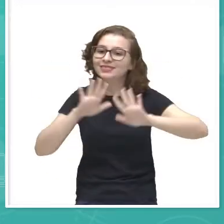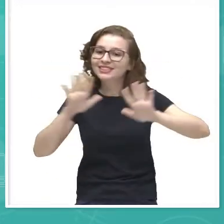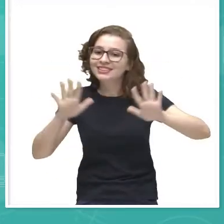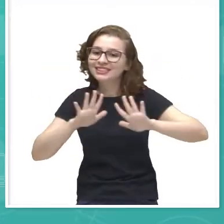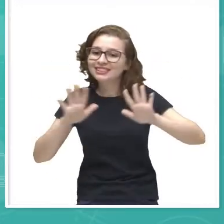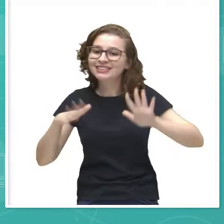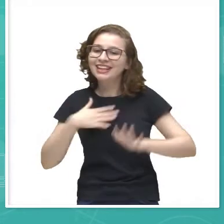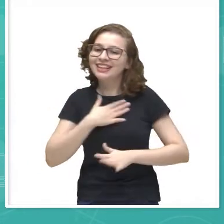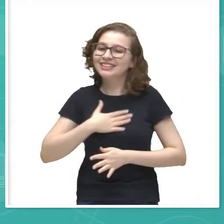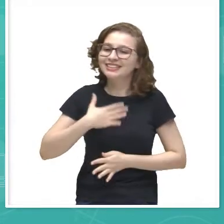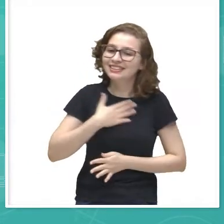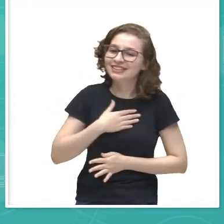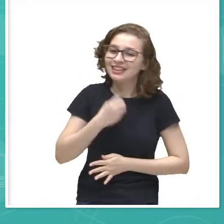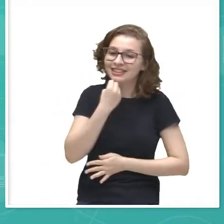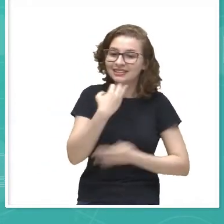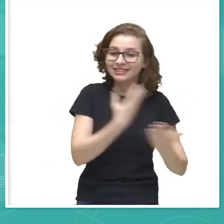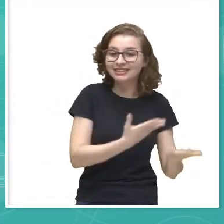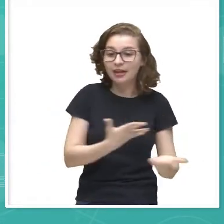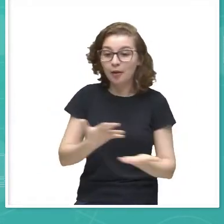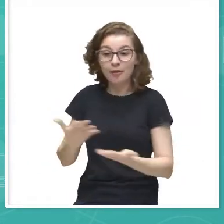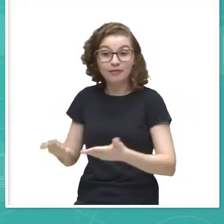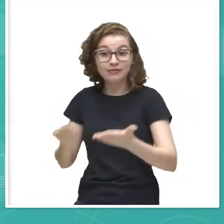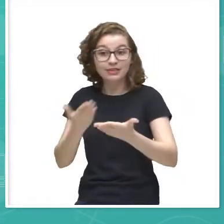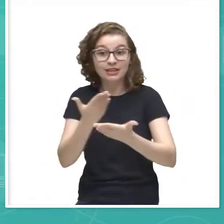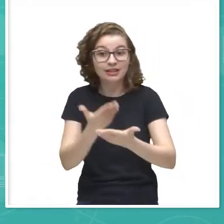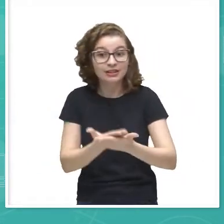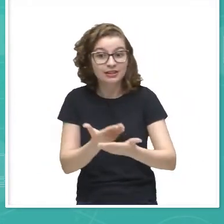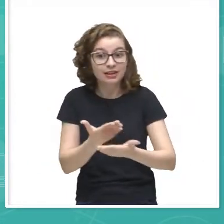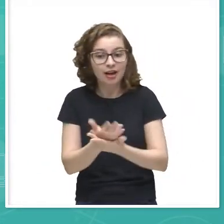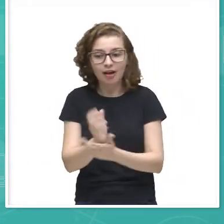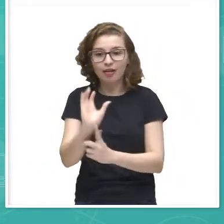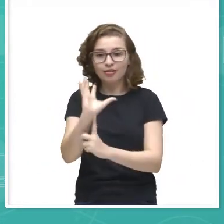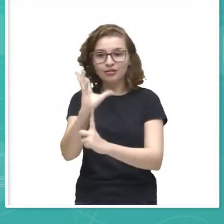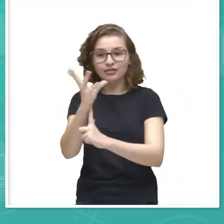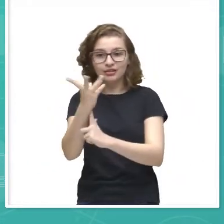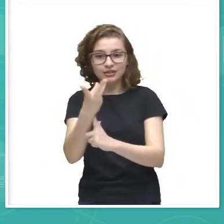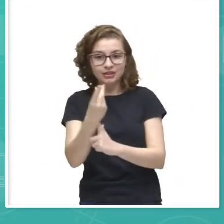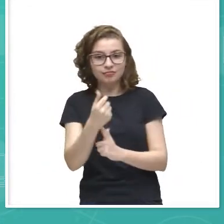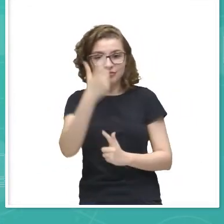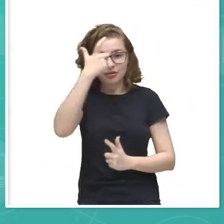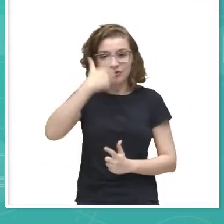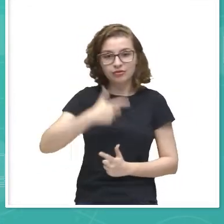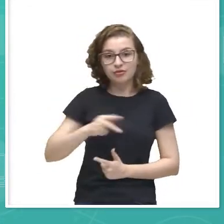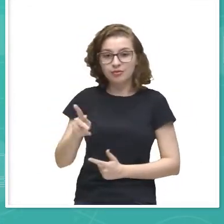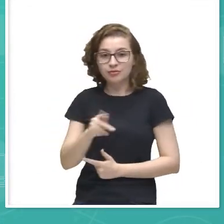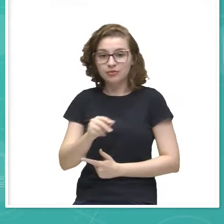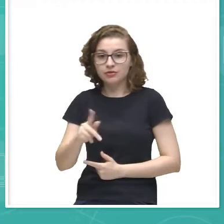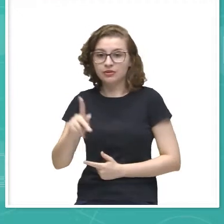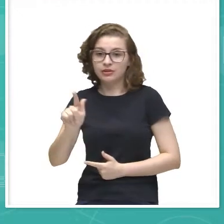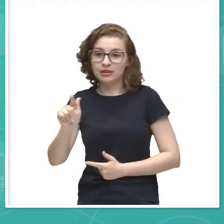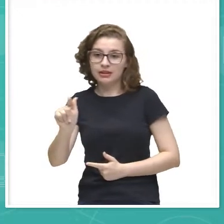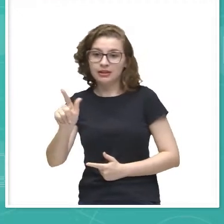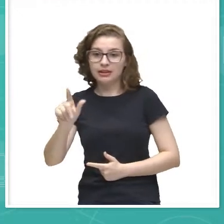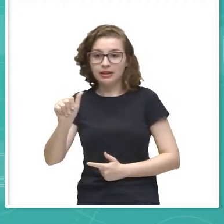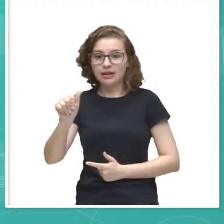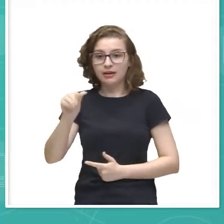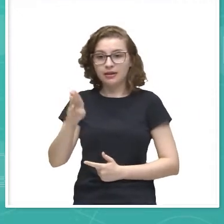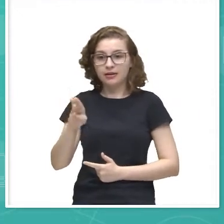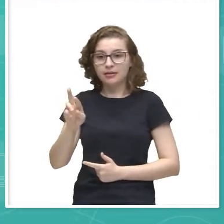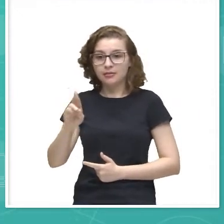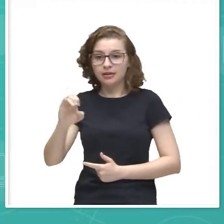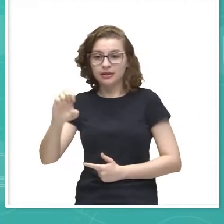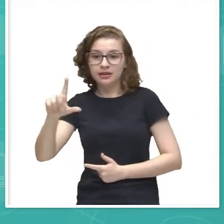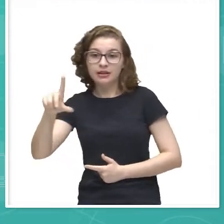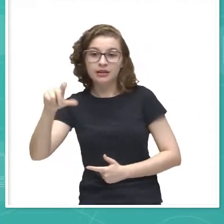Olá, meus queridos, sejam bem-vindos a mais uma aula do nosso componente de artes. Eu sou a professora Gabriela e vou estar novamente com vocês hoje. A gente